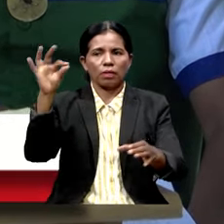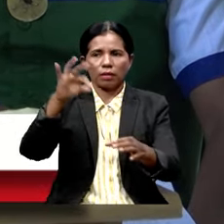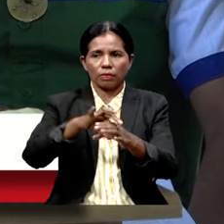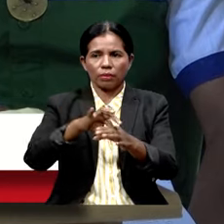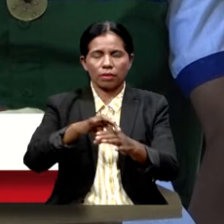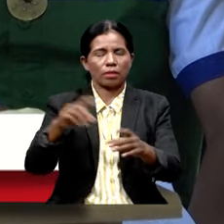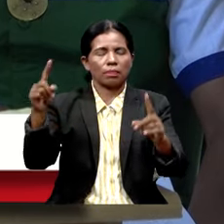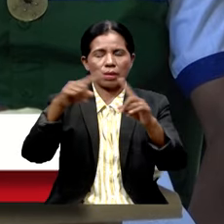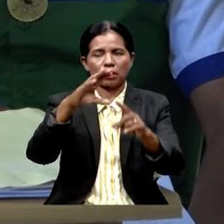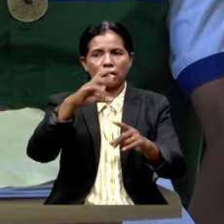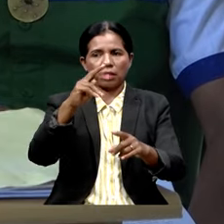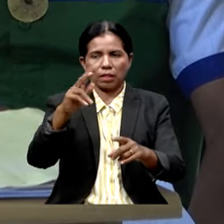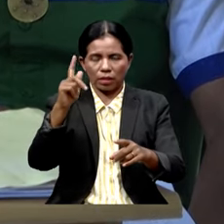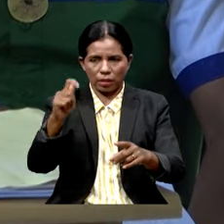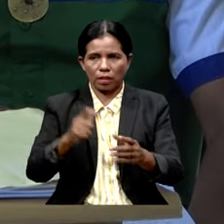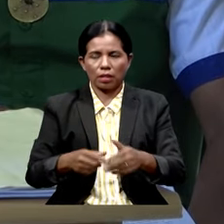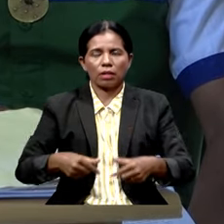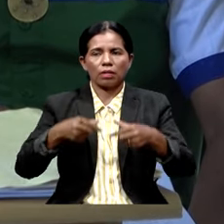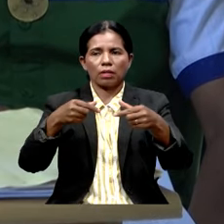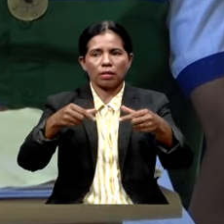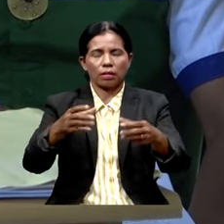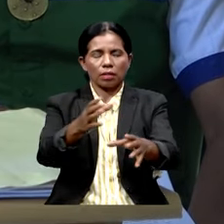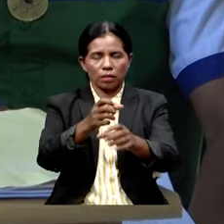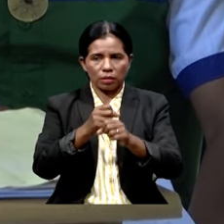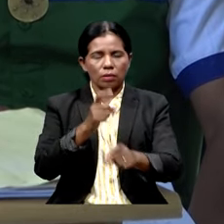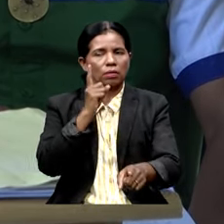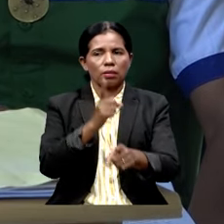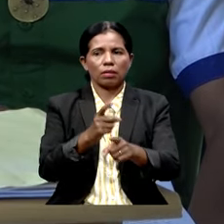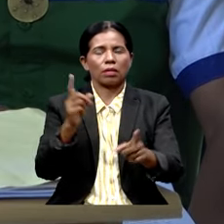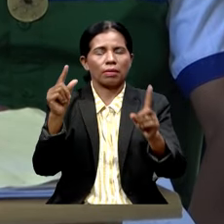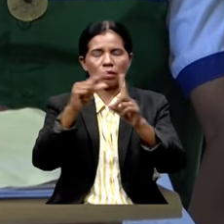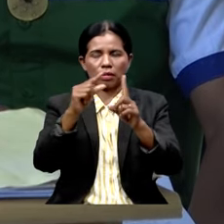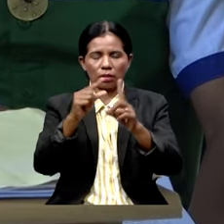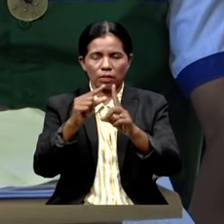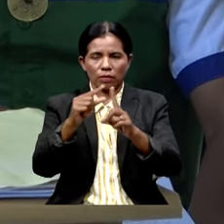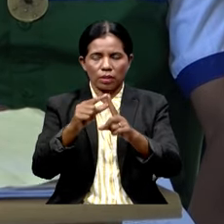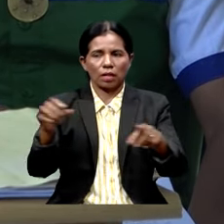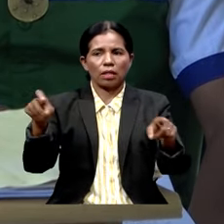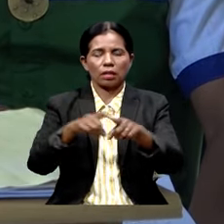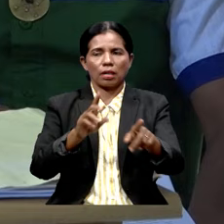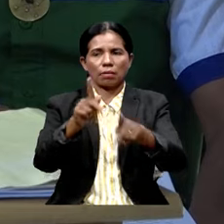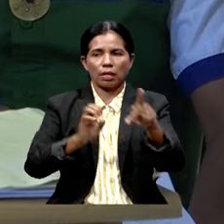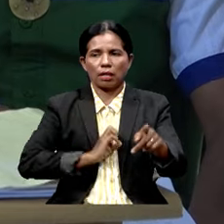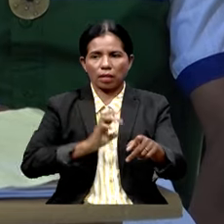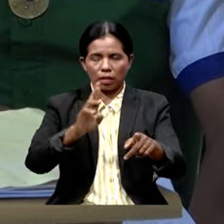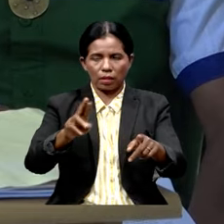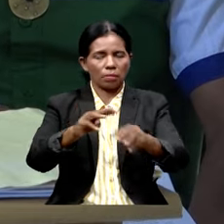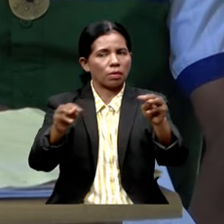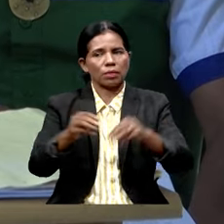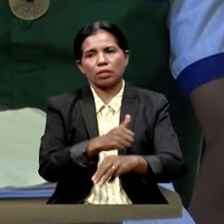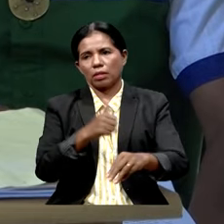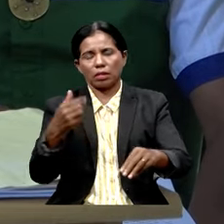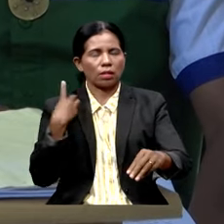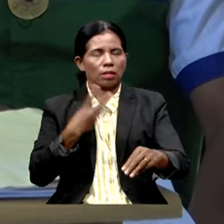vota pas senarai. Mabe ni oferta nabe mana isimu tu ilos ni lah bel hasil ya fon hanis nabe ermera. Seni hasil ya munisipu selok ni